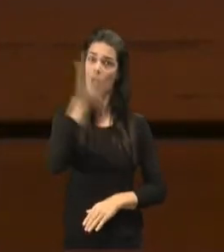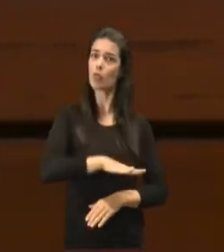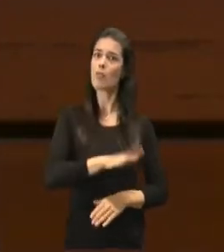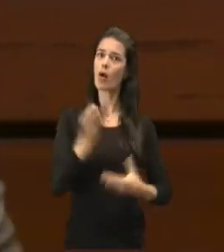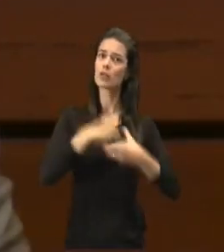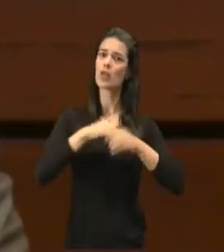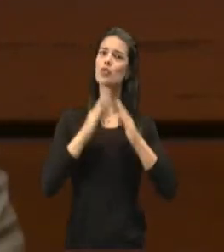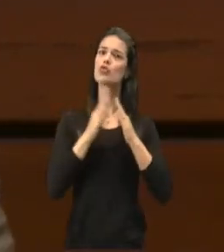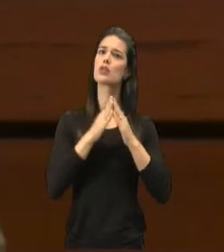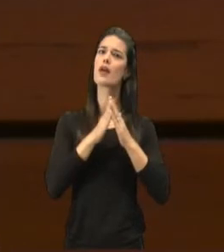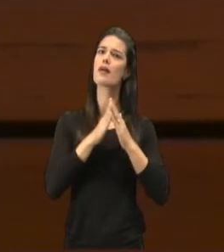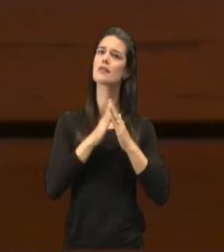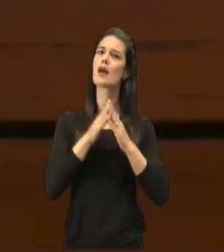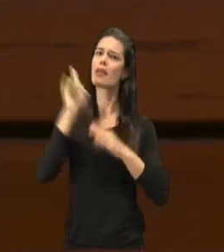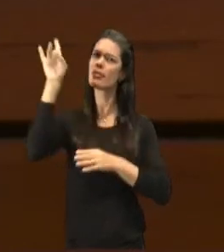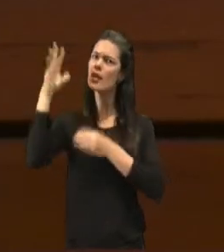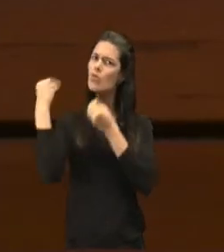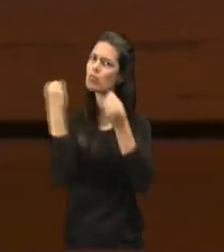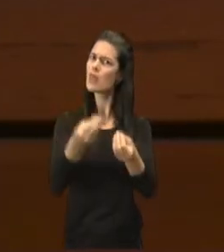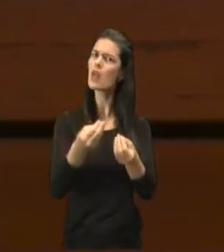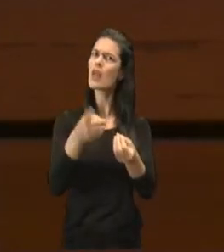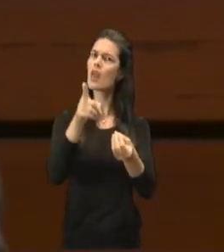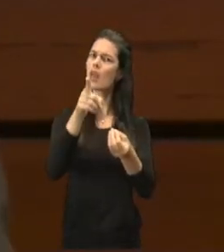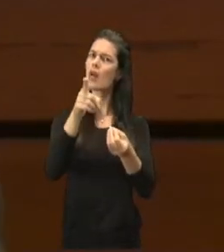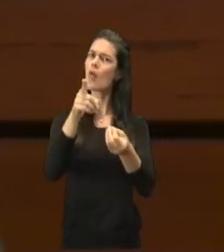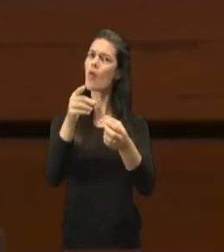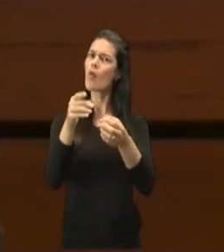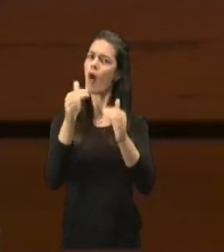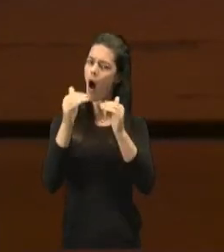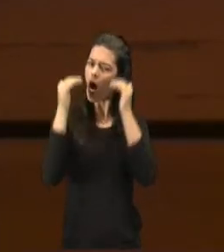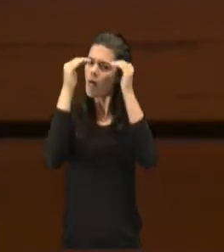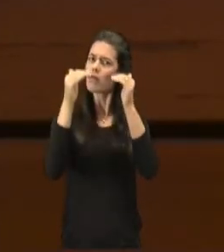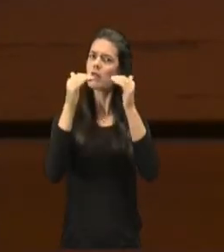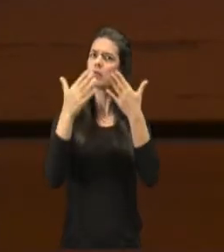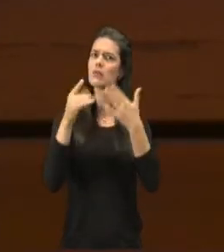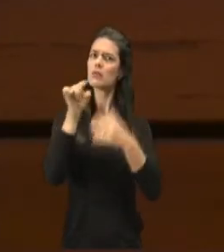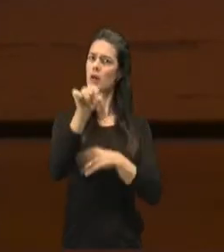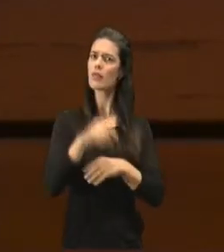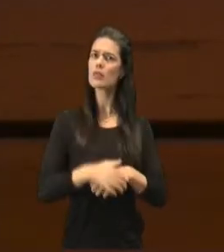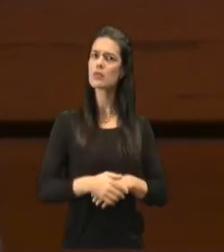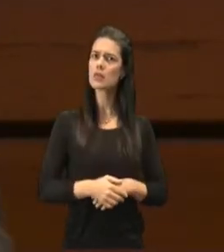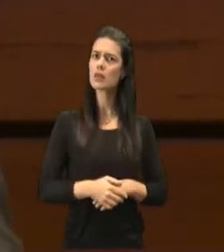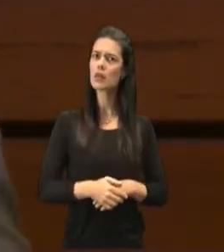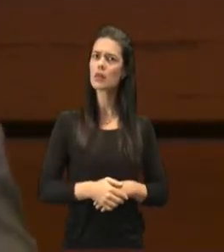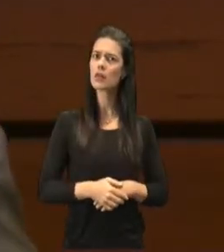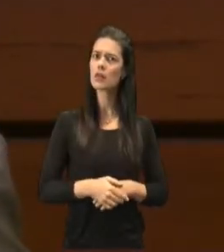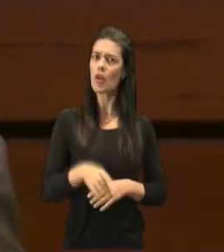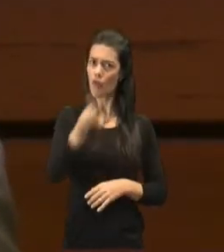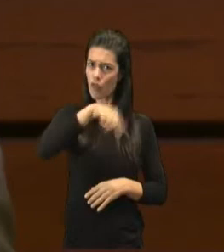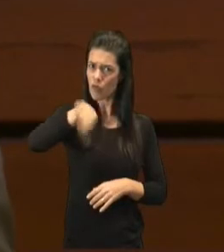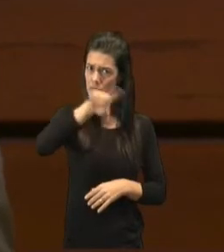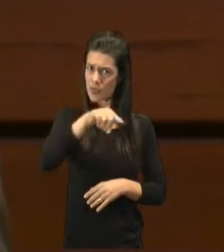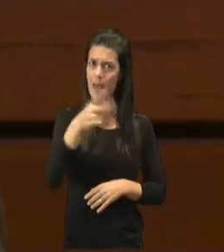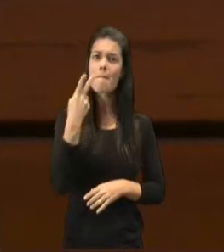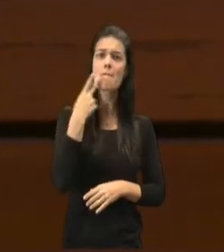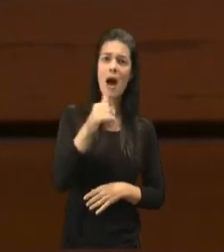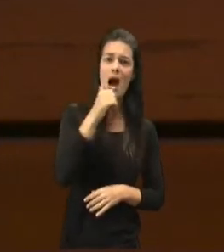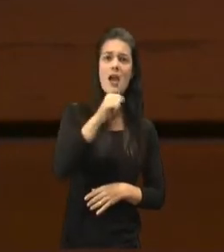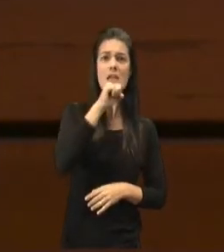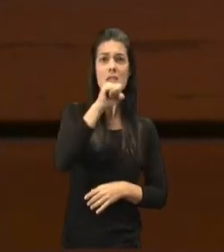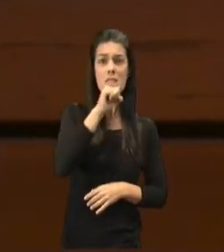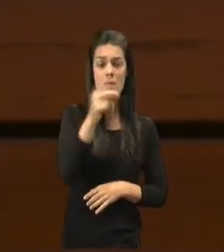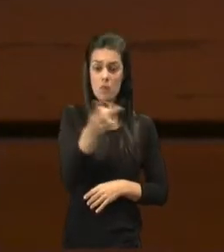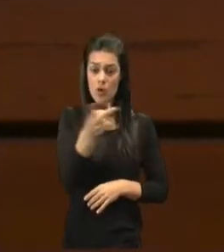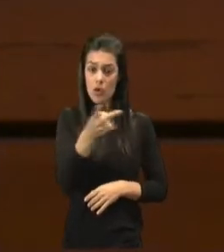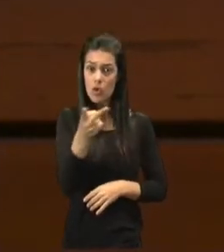você, Deus concedeu a você como pai e mãe a autoridade para poder disciplinar os seus filhos e para poder ter a sabedoria